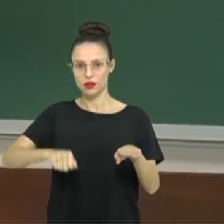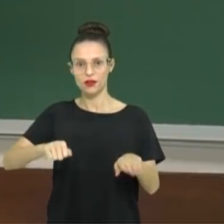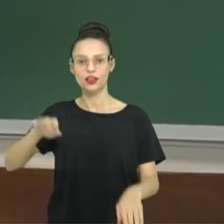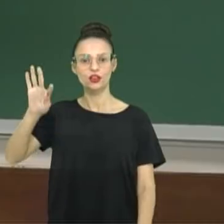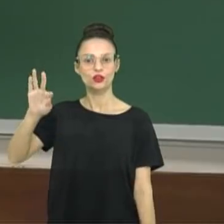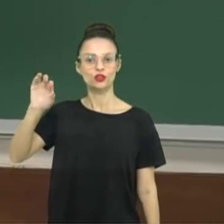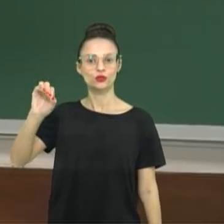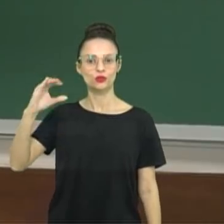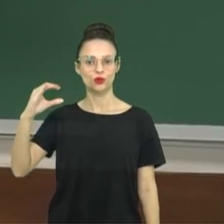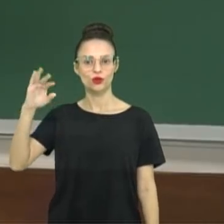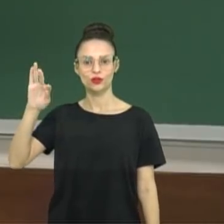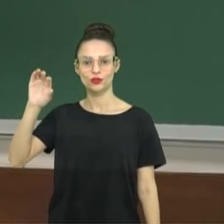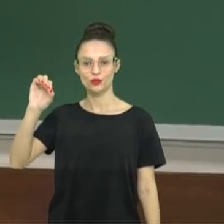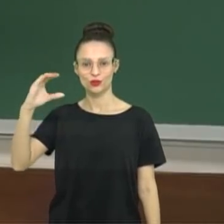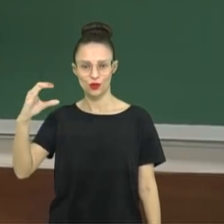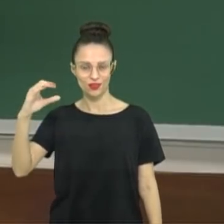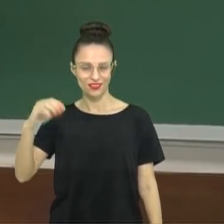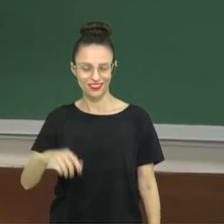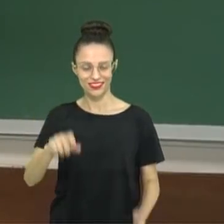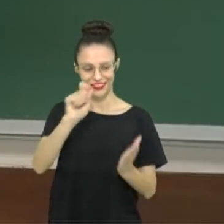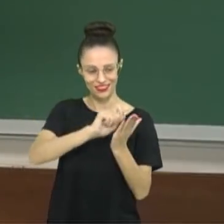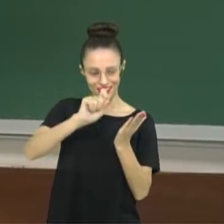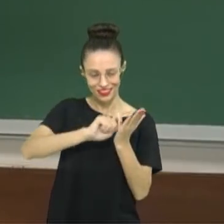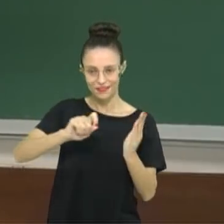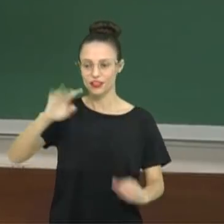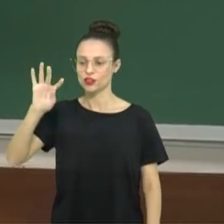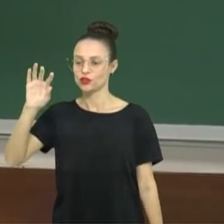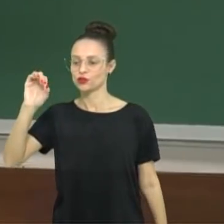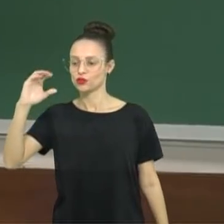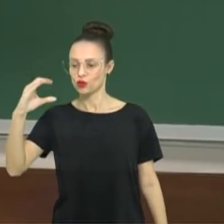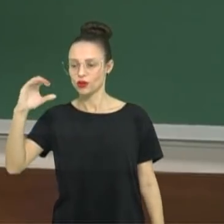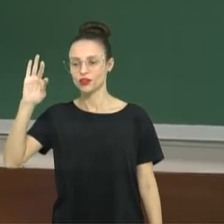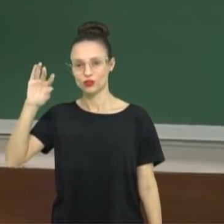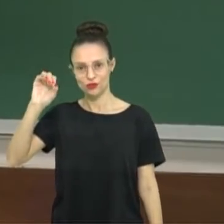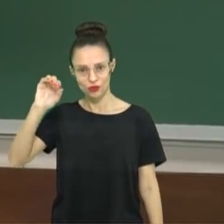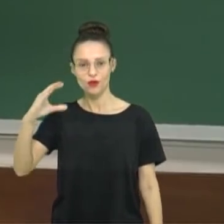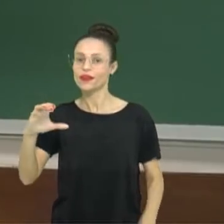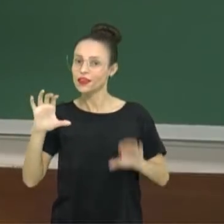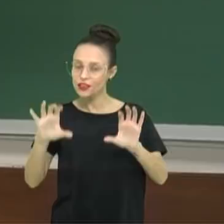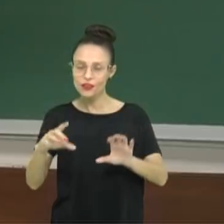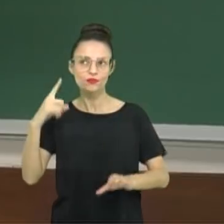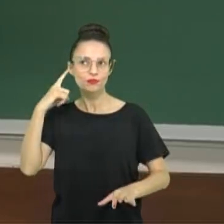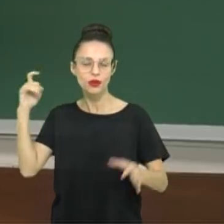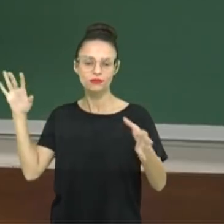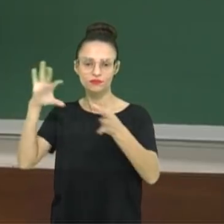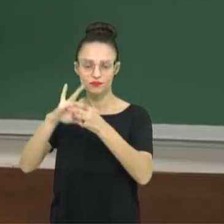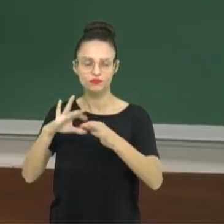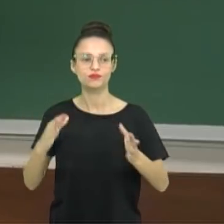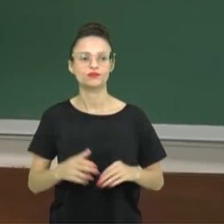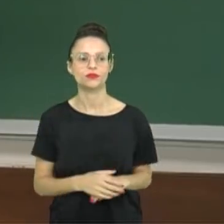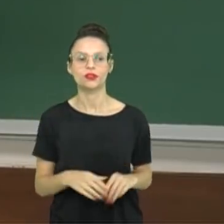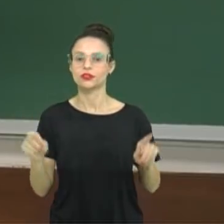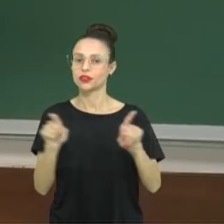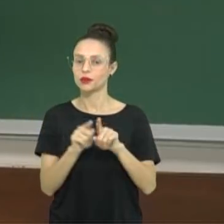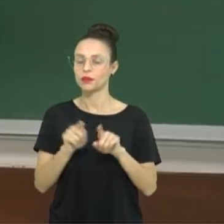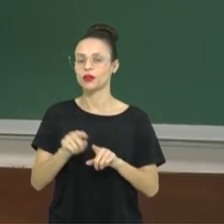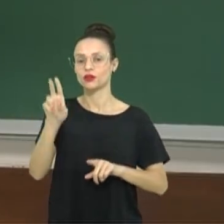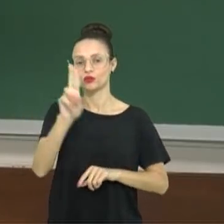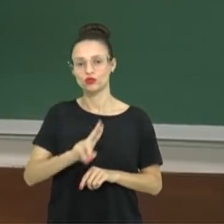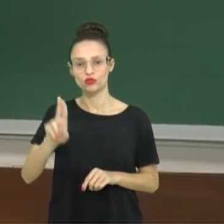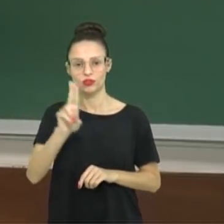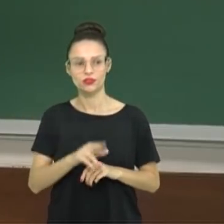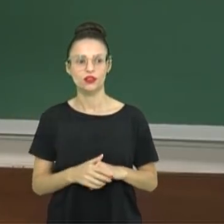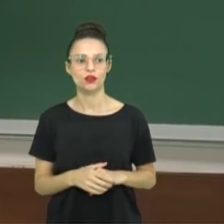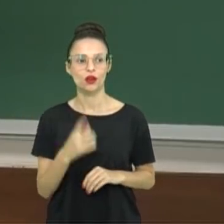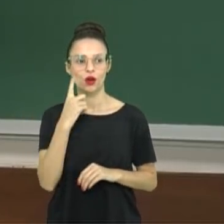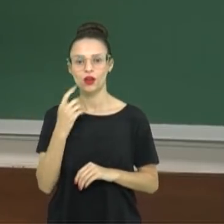Toque, toque, toque. Quando você escreve toque, toque, toque, isso é uma onomatopeia. Isso é muito utilizado nas